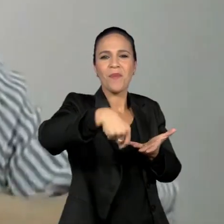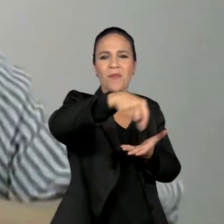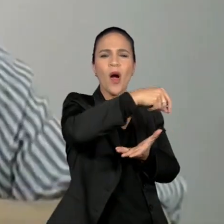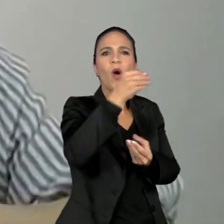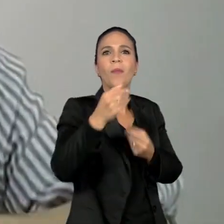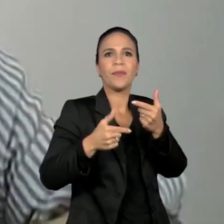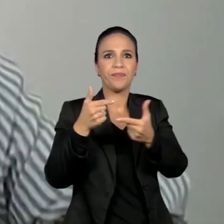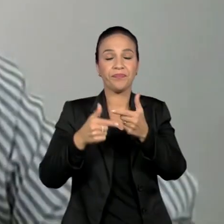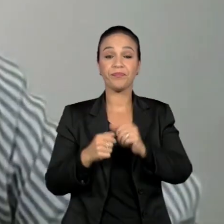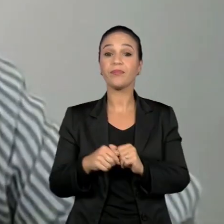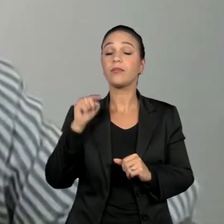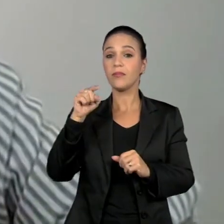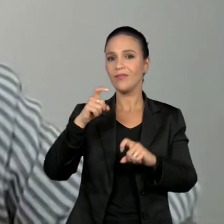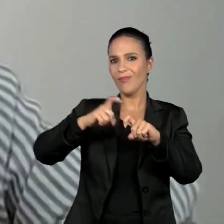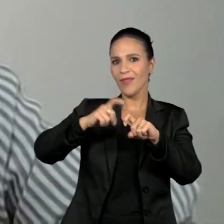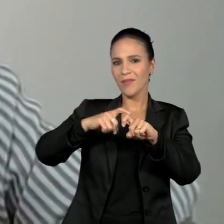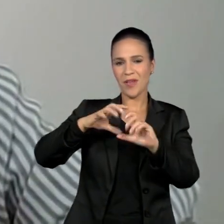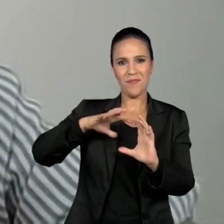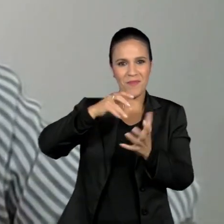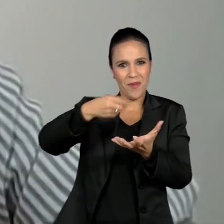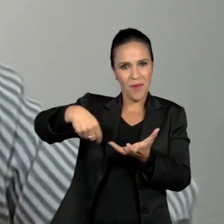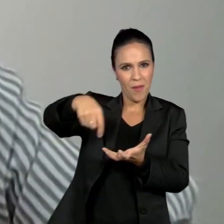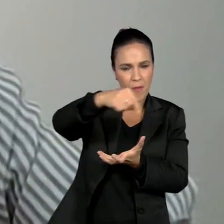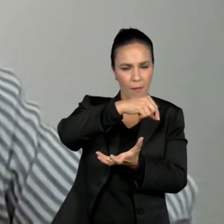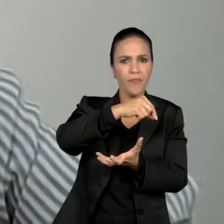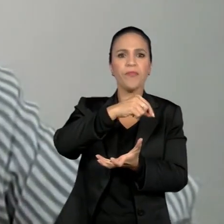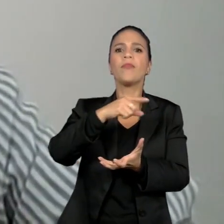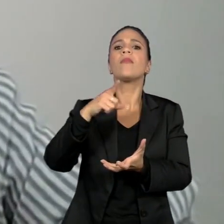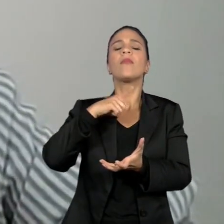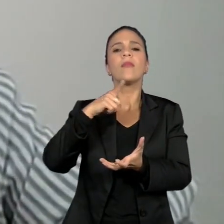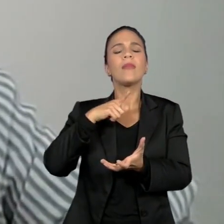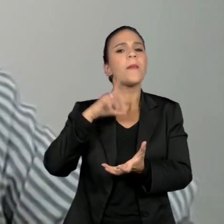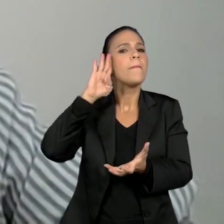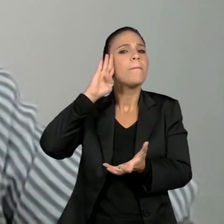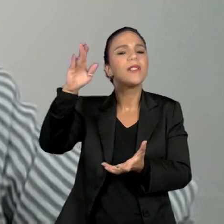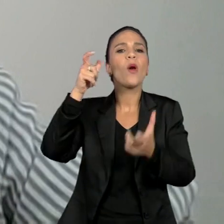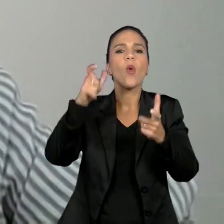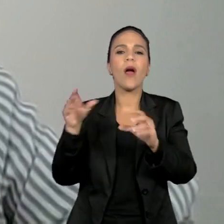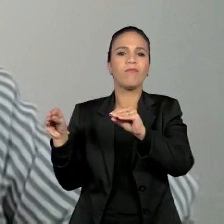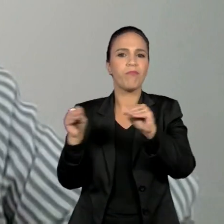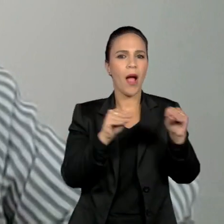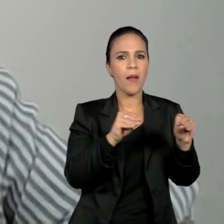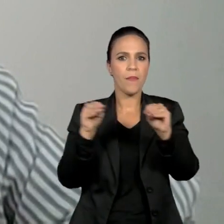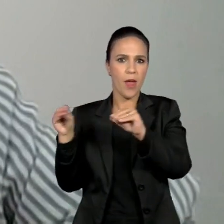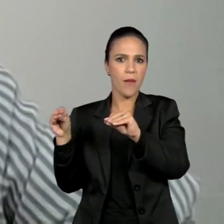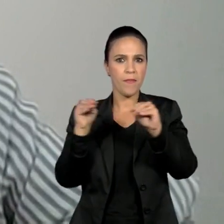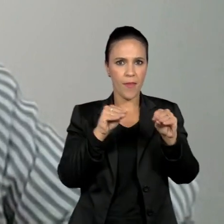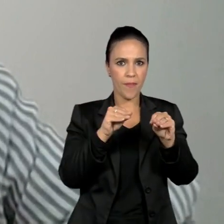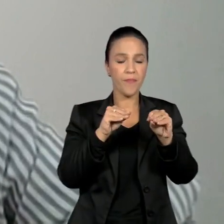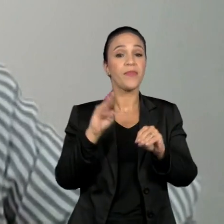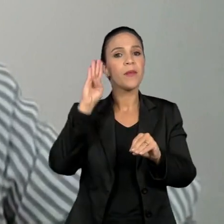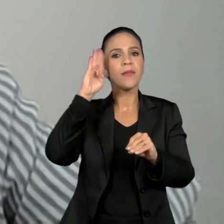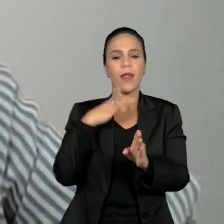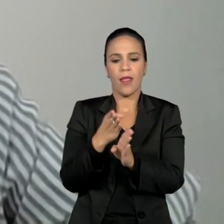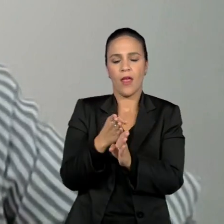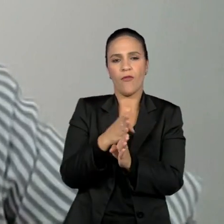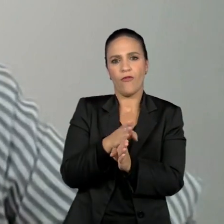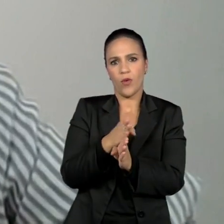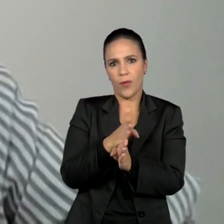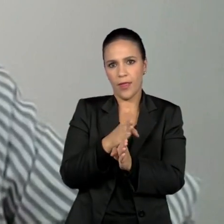Congo, etc., falando que Haiti, aqui também na nossa região, falando que não sabiam necessariamente o que era o